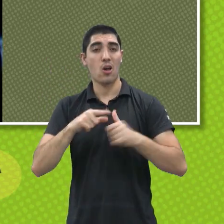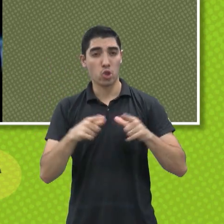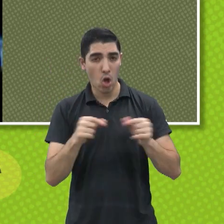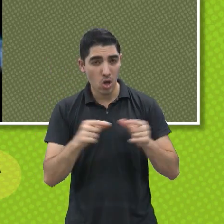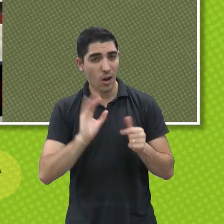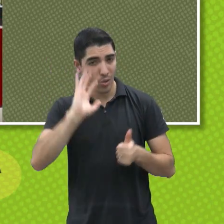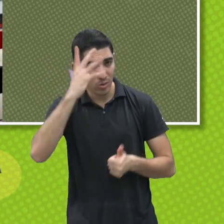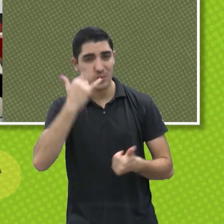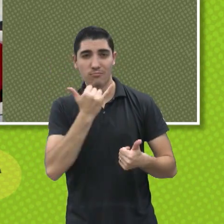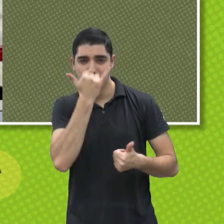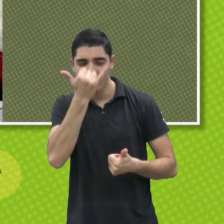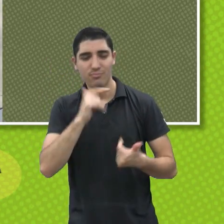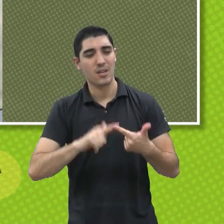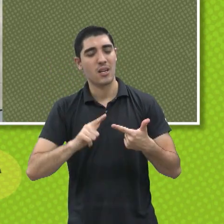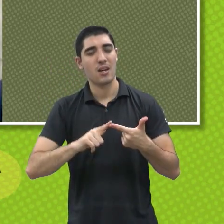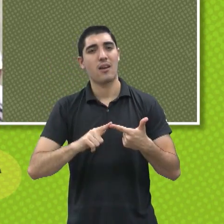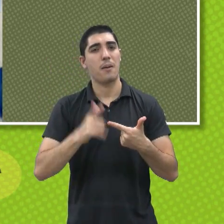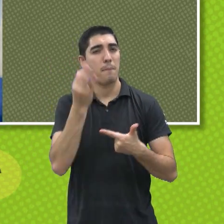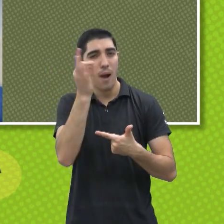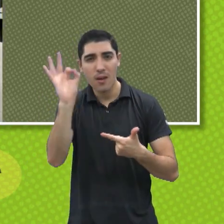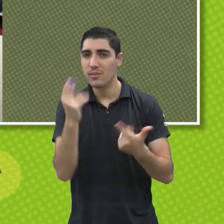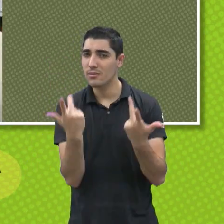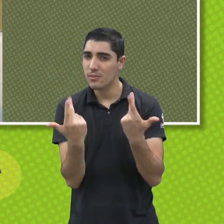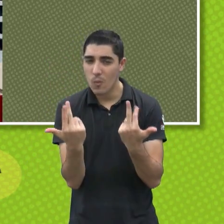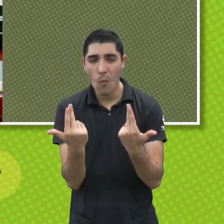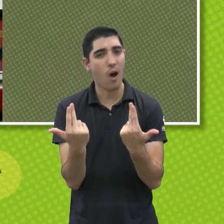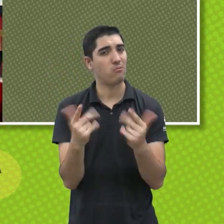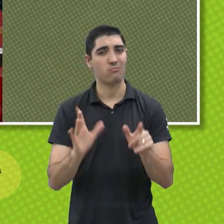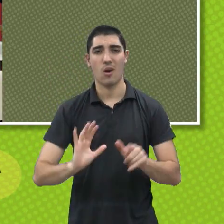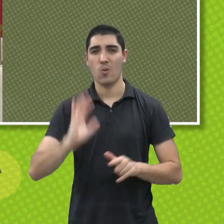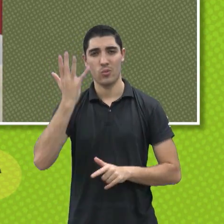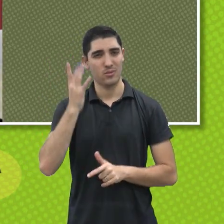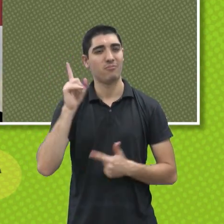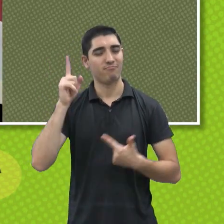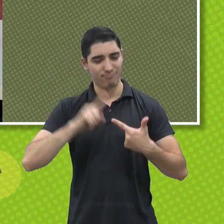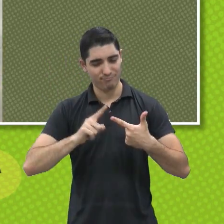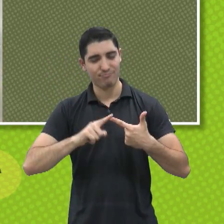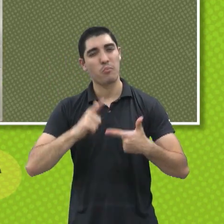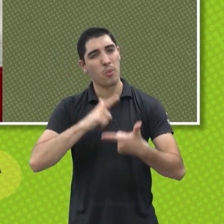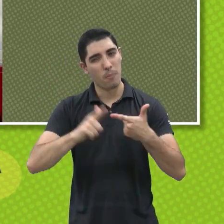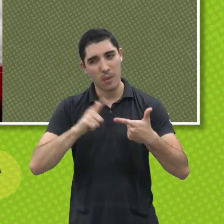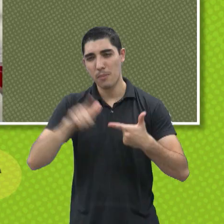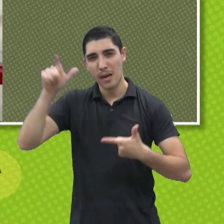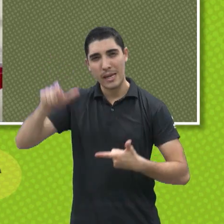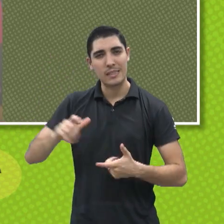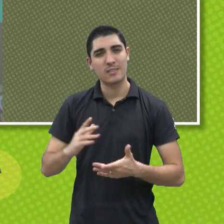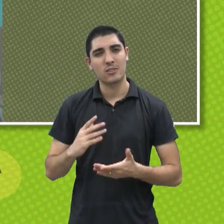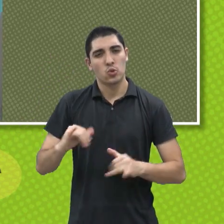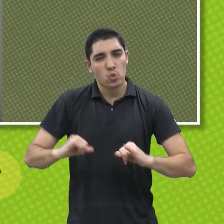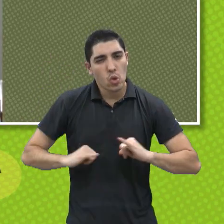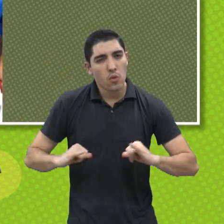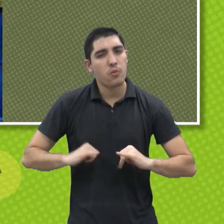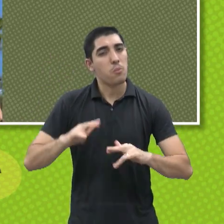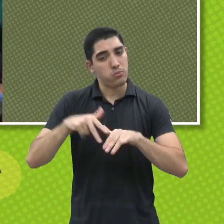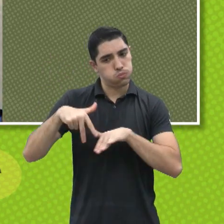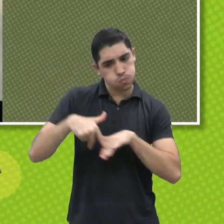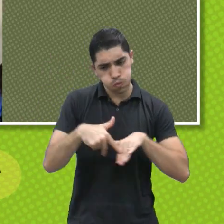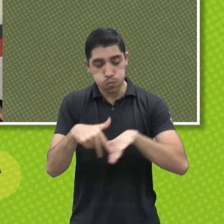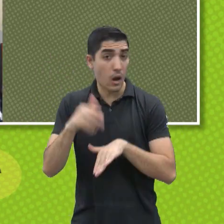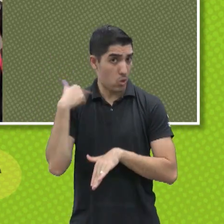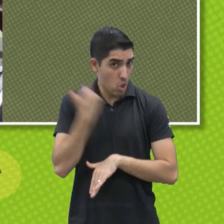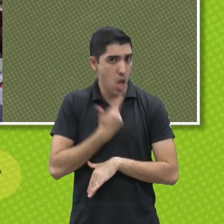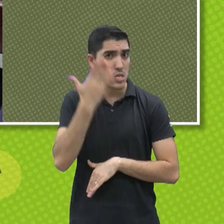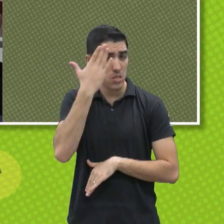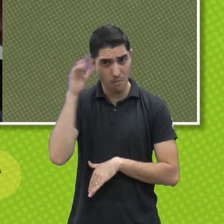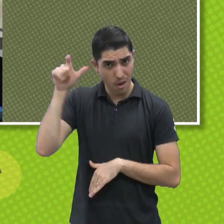acabou fazendo com que ela não fizesse a apresentação devida, né? Que a gente sabe que ela consegue.